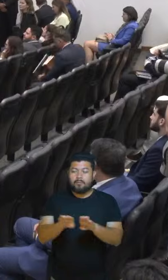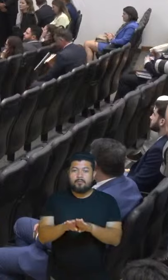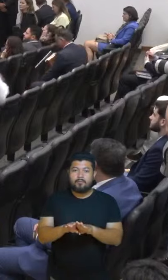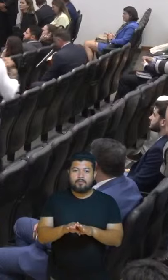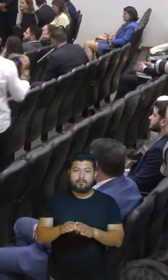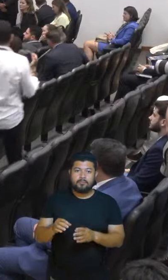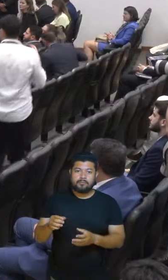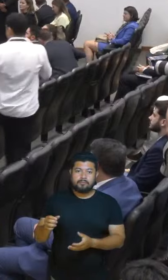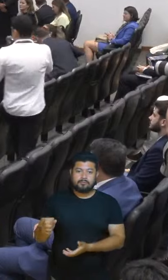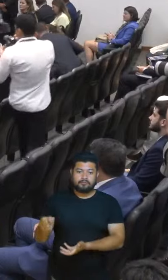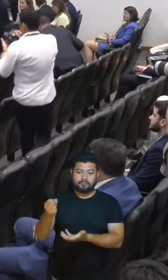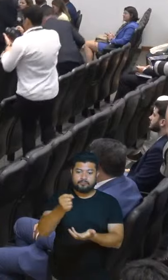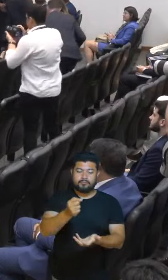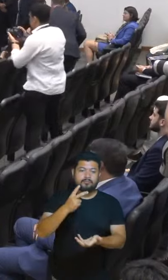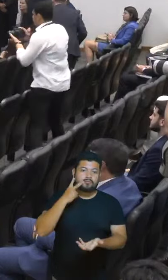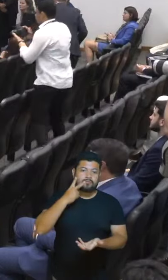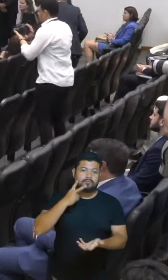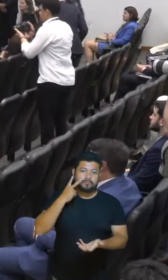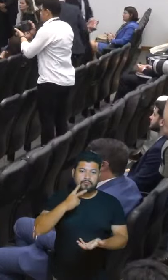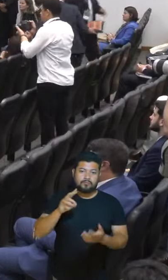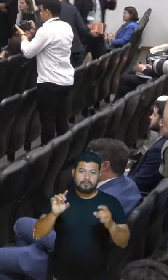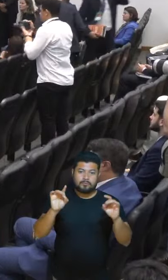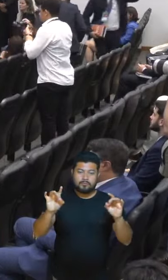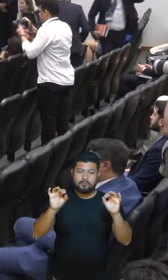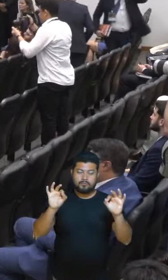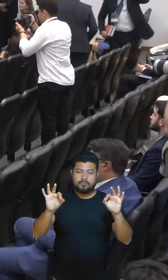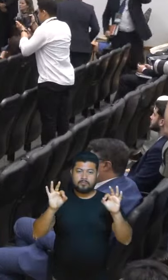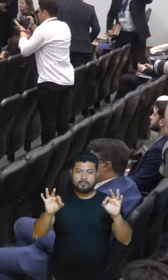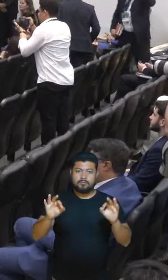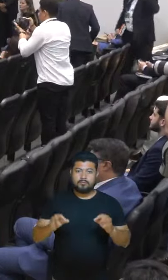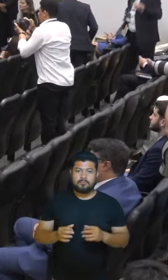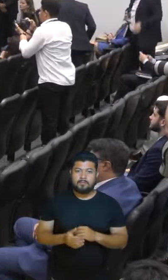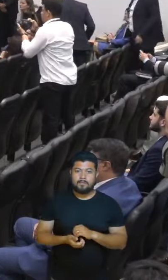especial de um vinho Catarinense de altitude